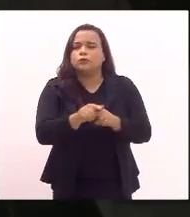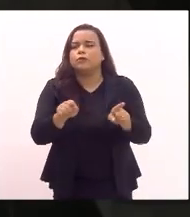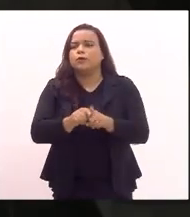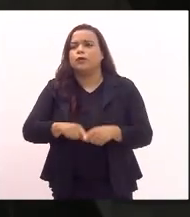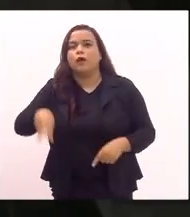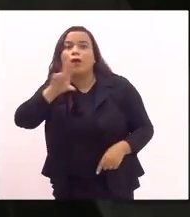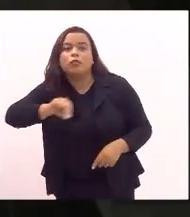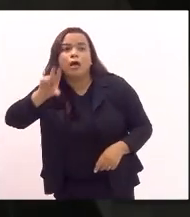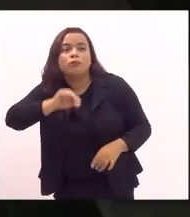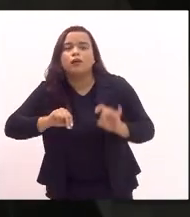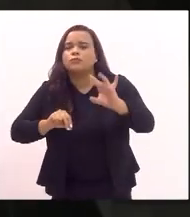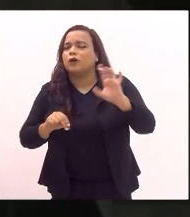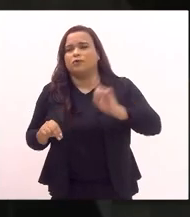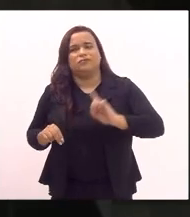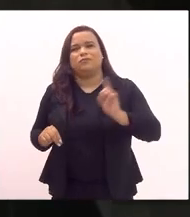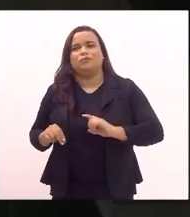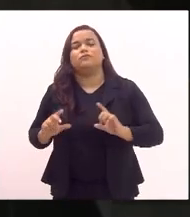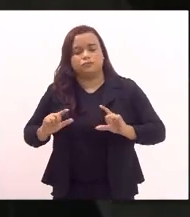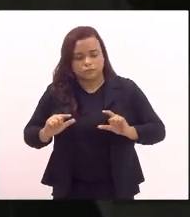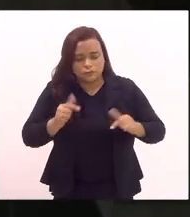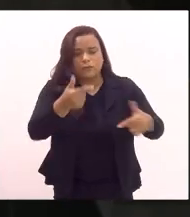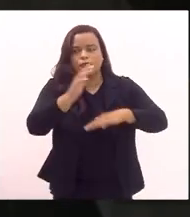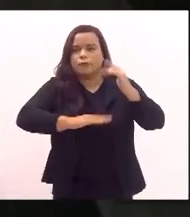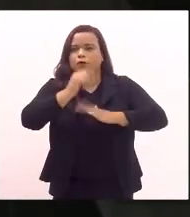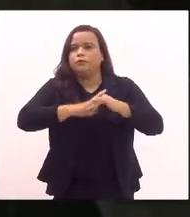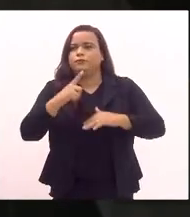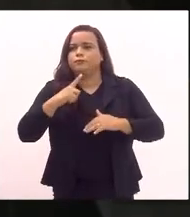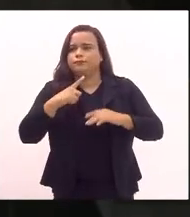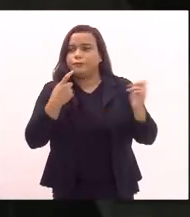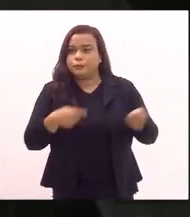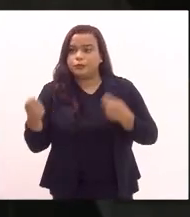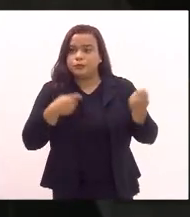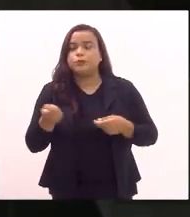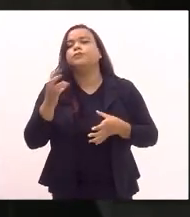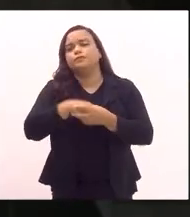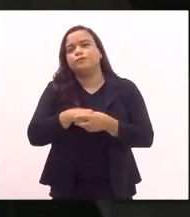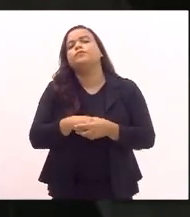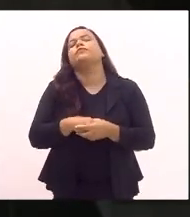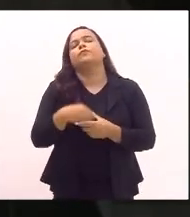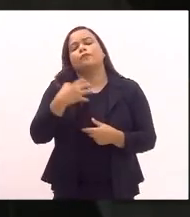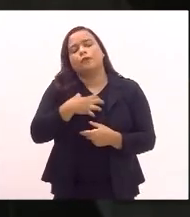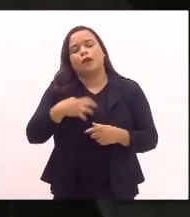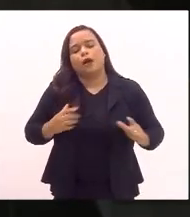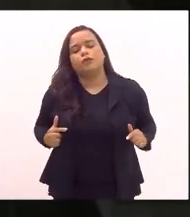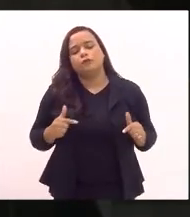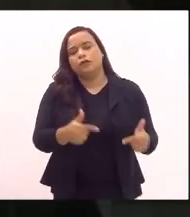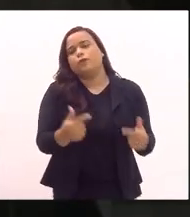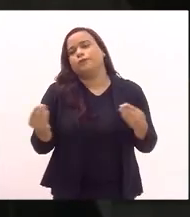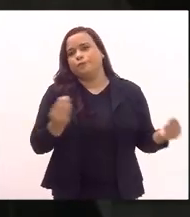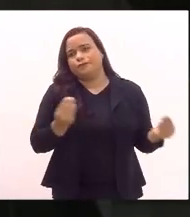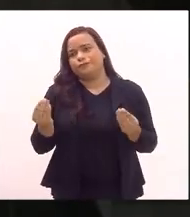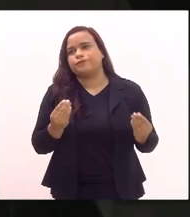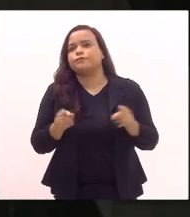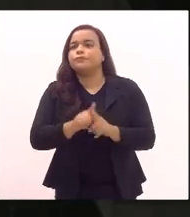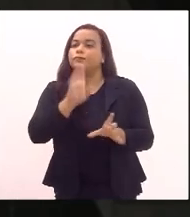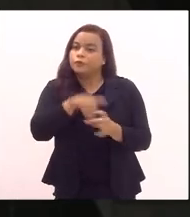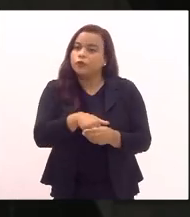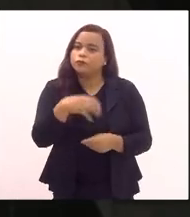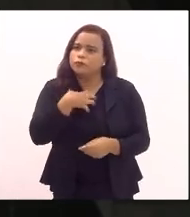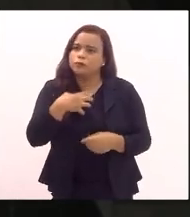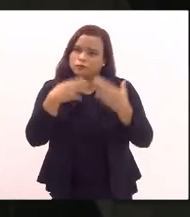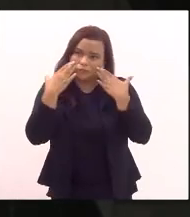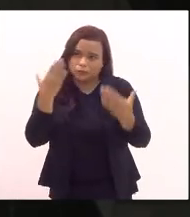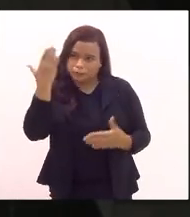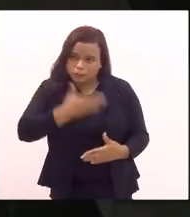sobre respeito sabe deputado mas prático cotidianamente na forma como agem na forma com voto